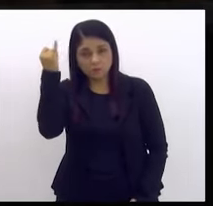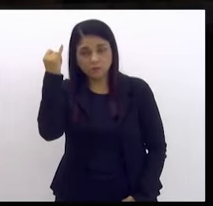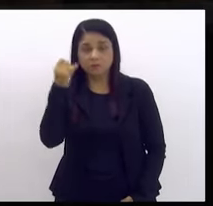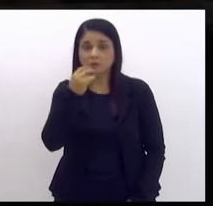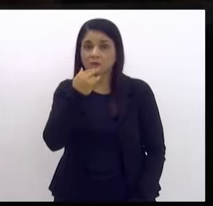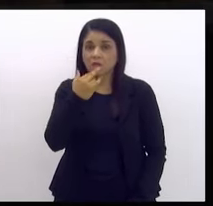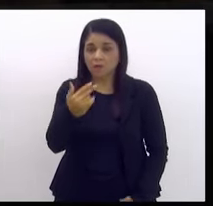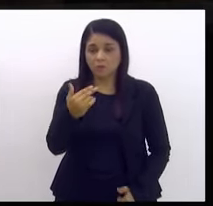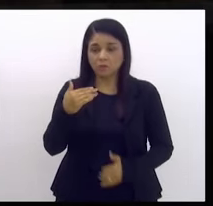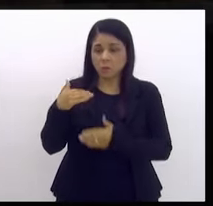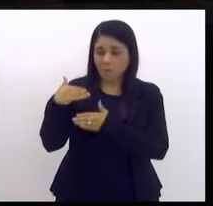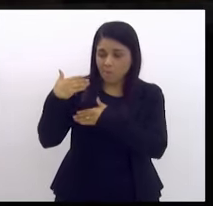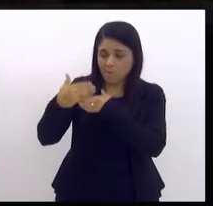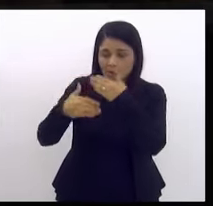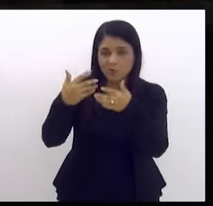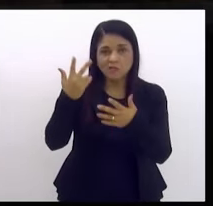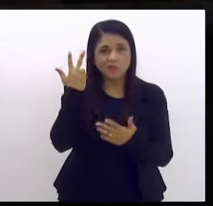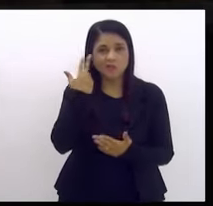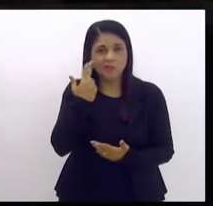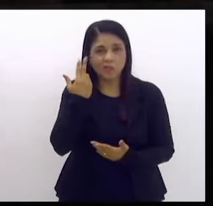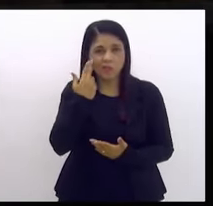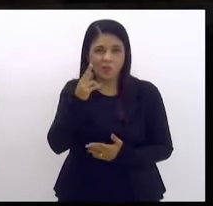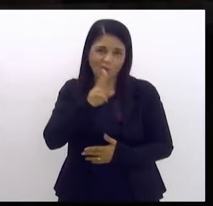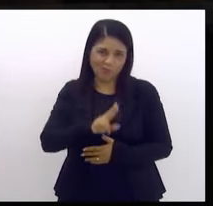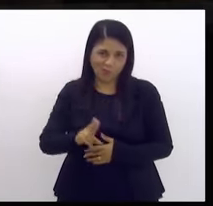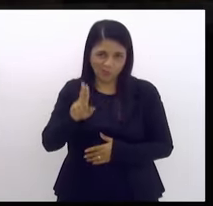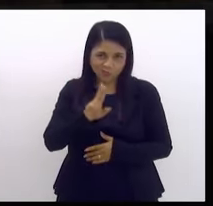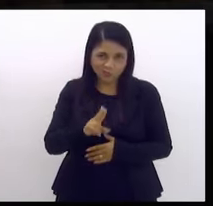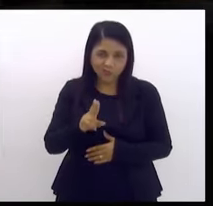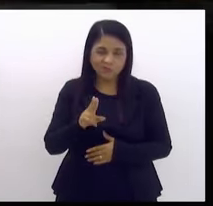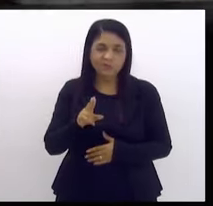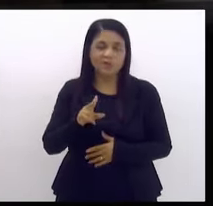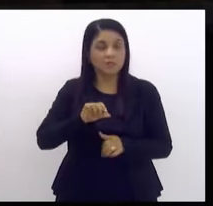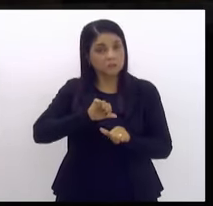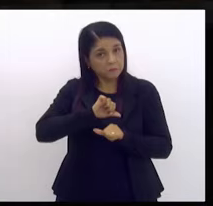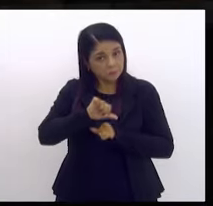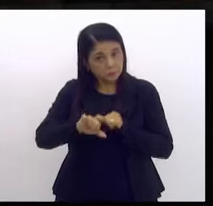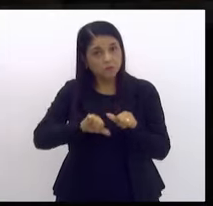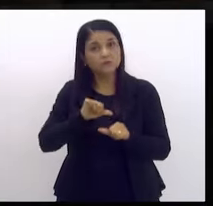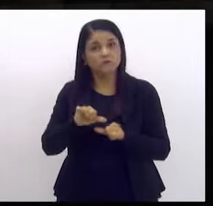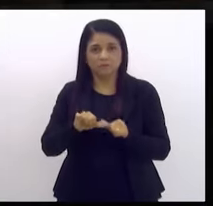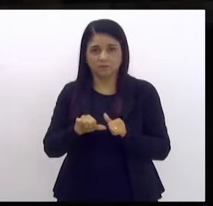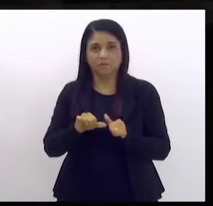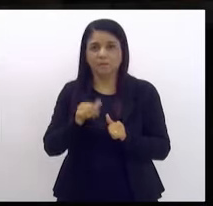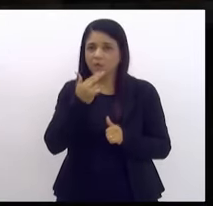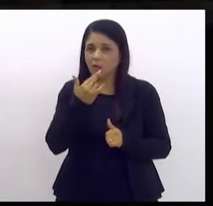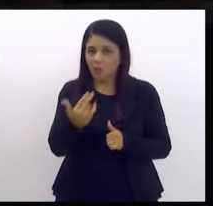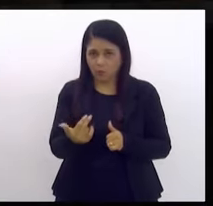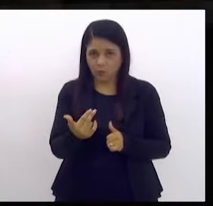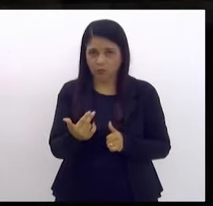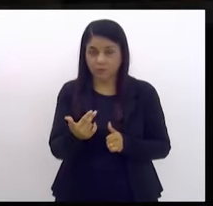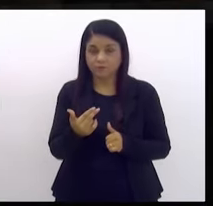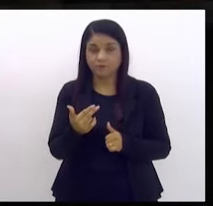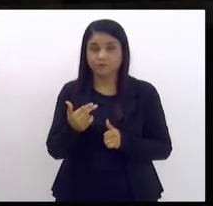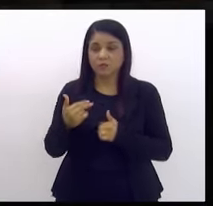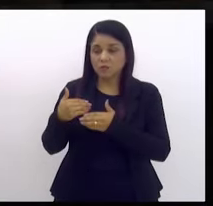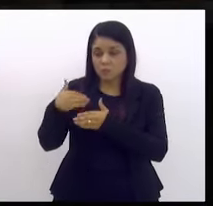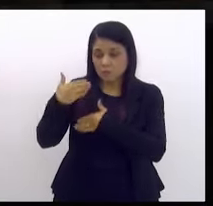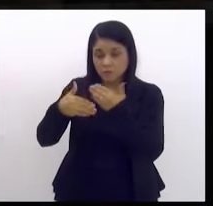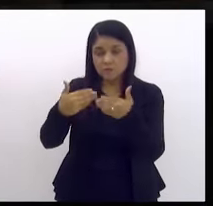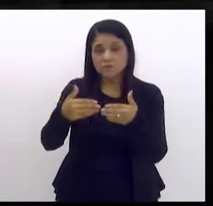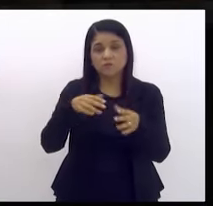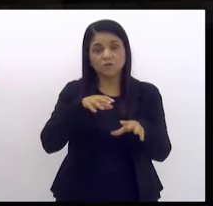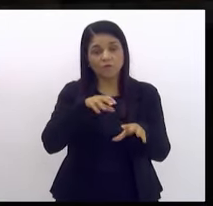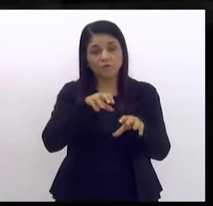seu processo natural de uso, elas se modificam. Um dos processos, inclusive, de formação